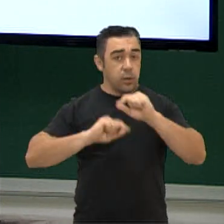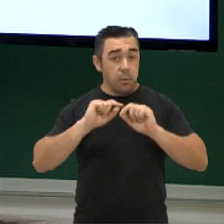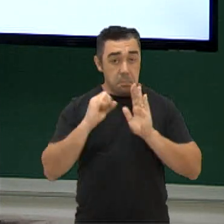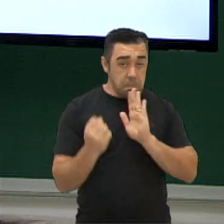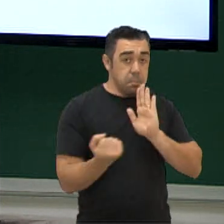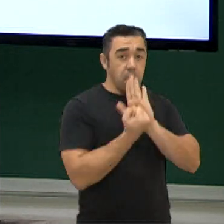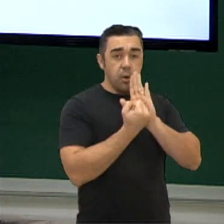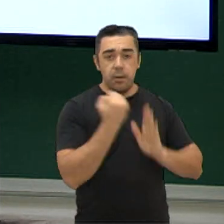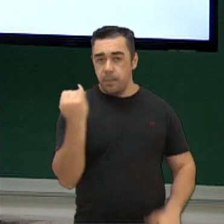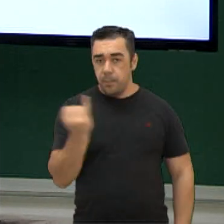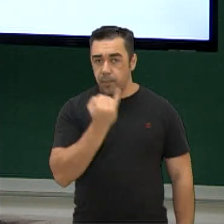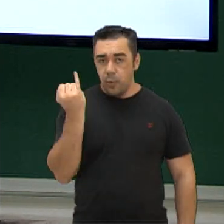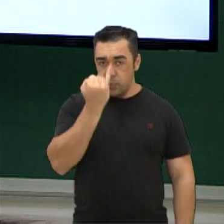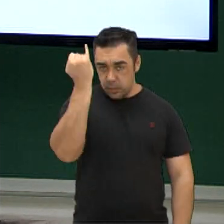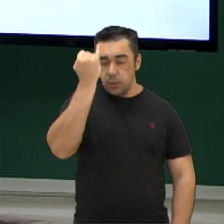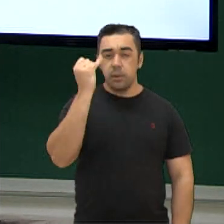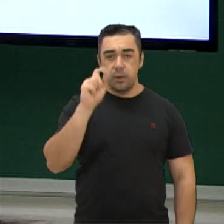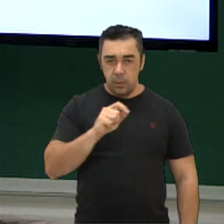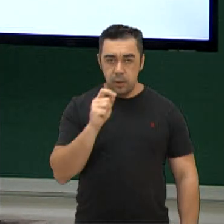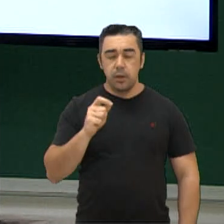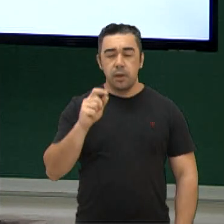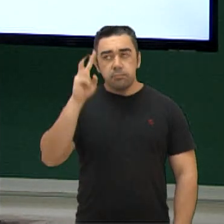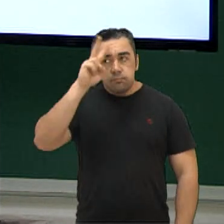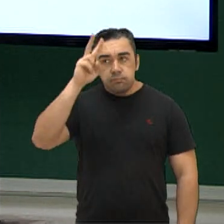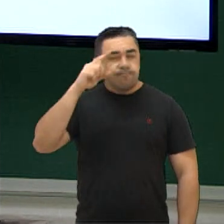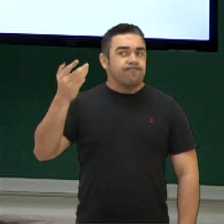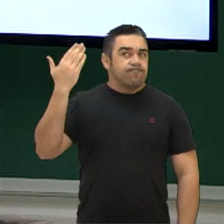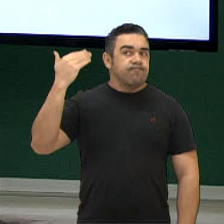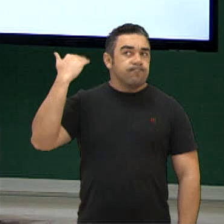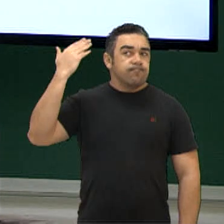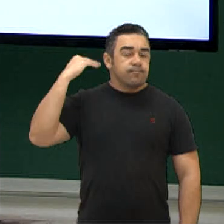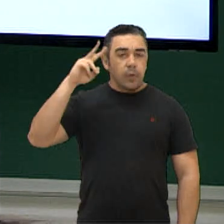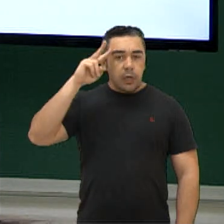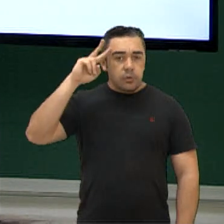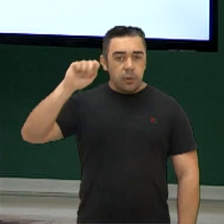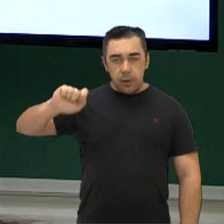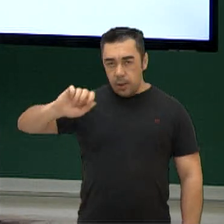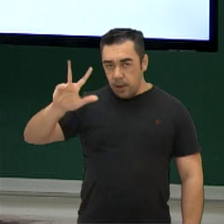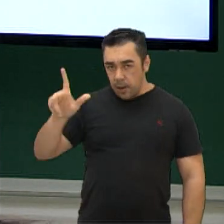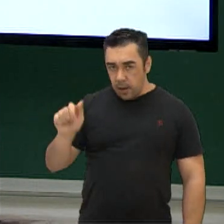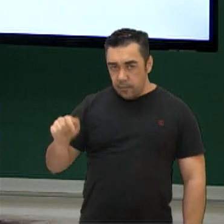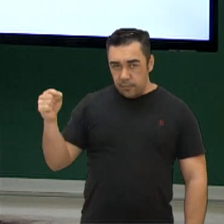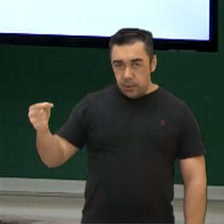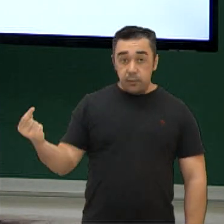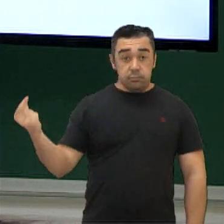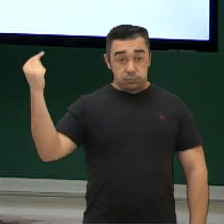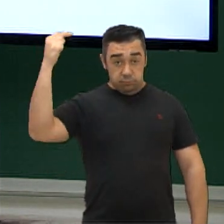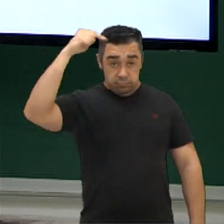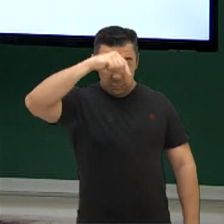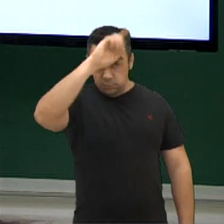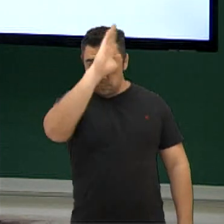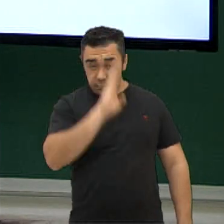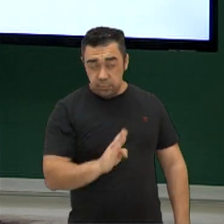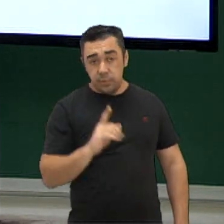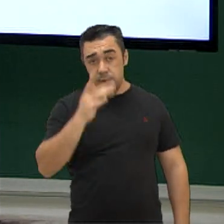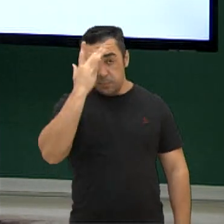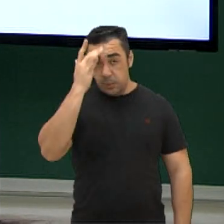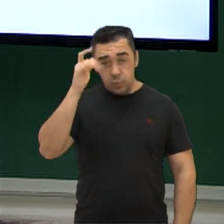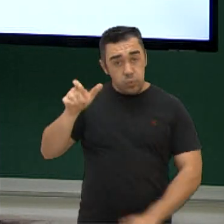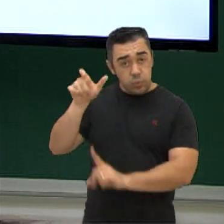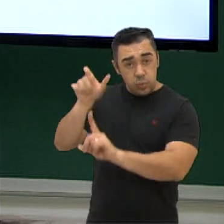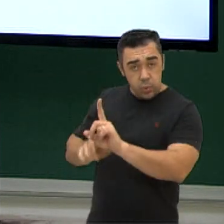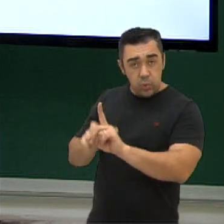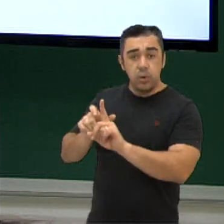ressaltando-se assim a importância de se resgatar a história da África e da cultura afro-brasileira e de